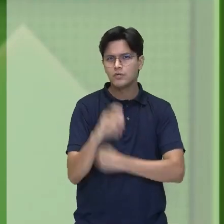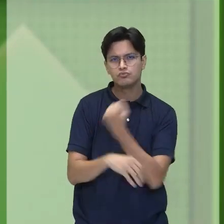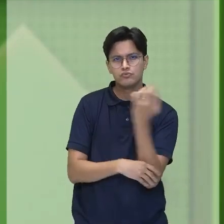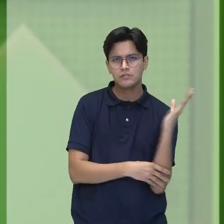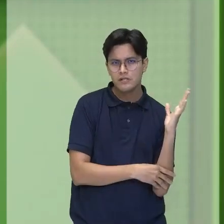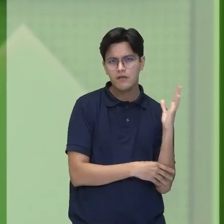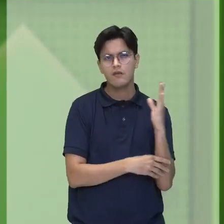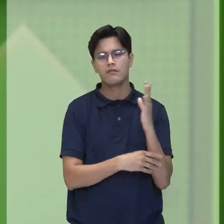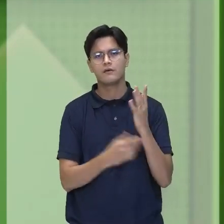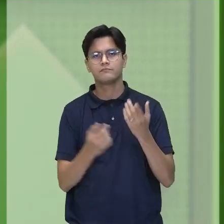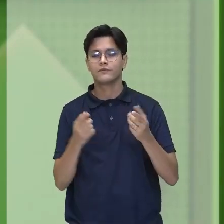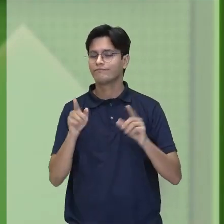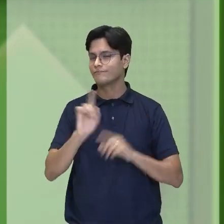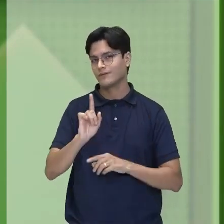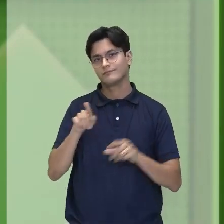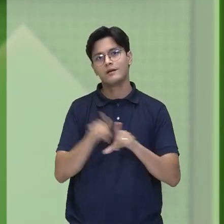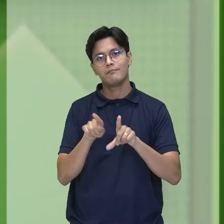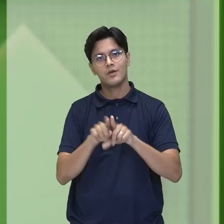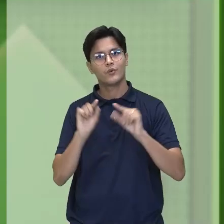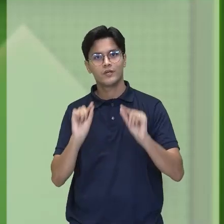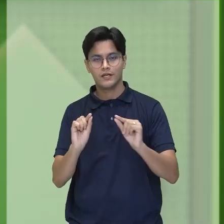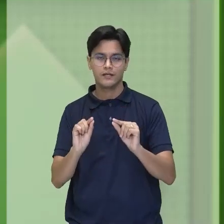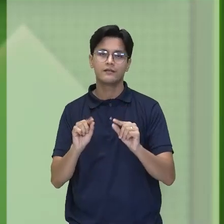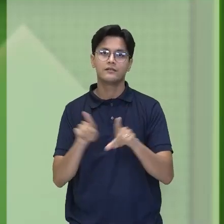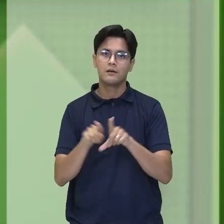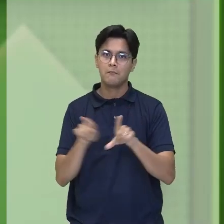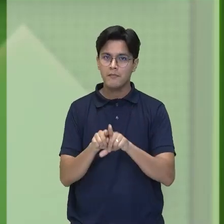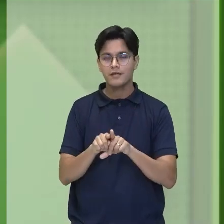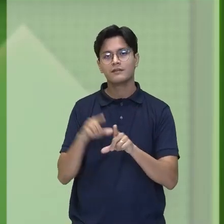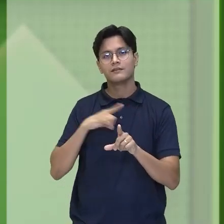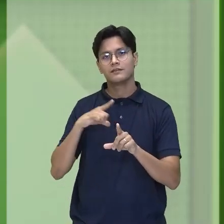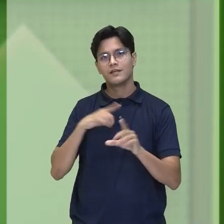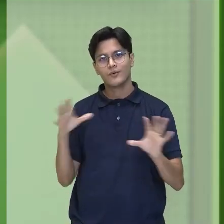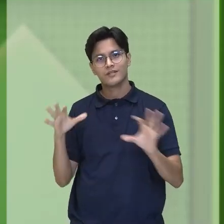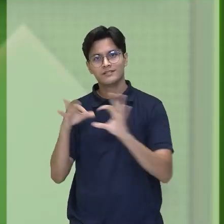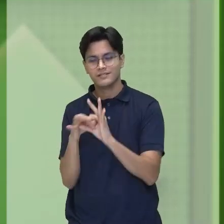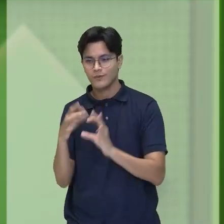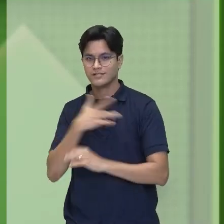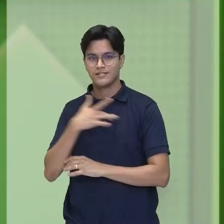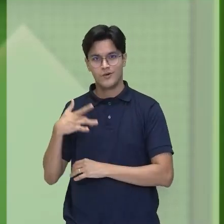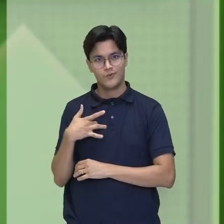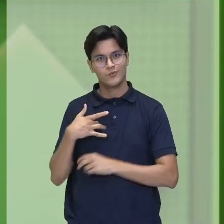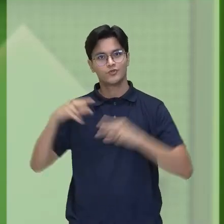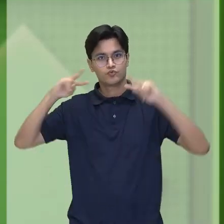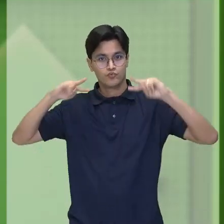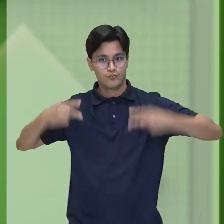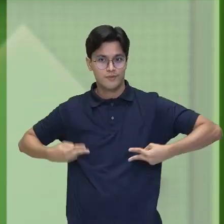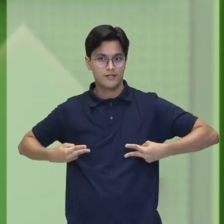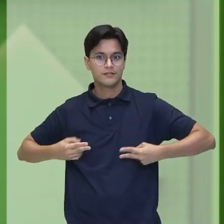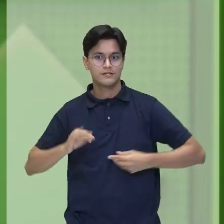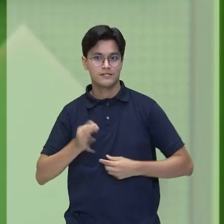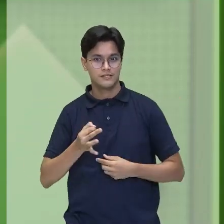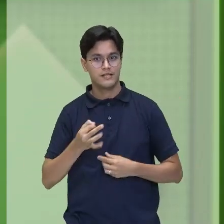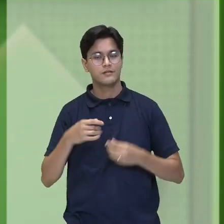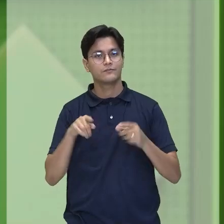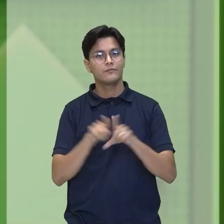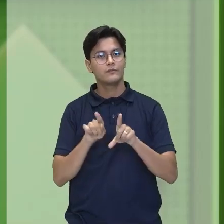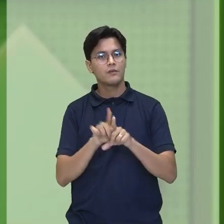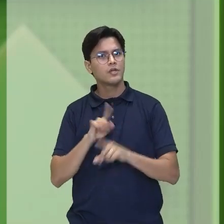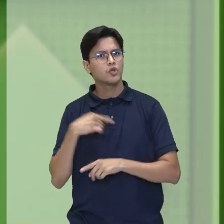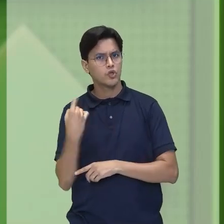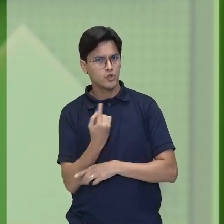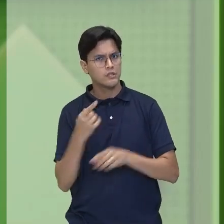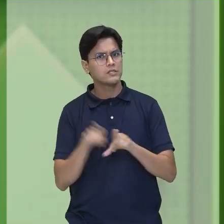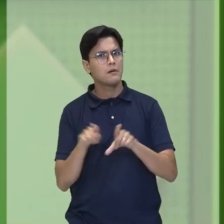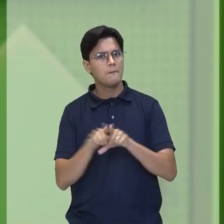saúde humana, porque nós estamos ali, né, interferindo em um ciclo, estamos nos colocando ali também como participantes